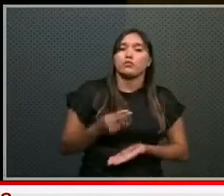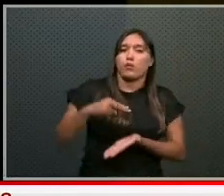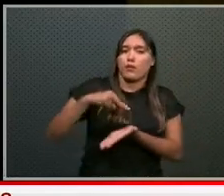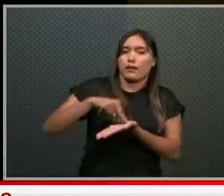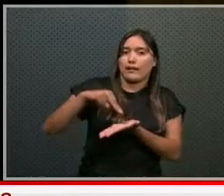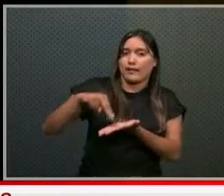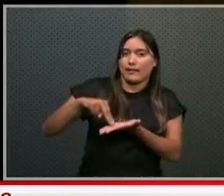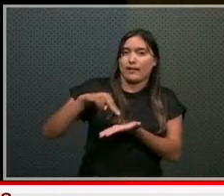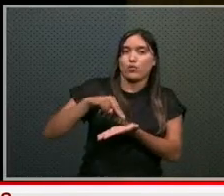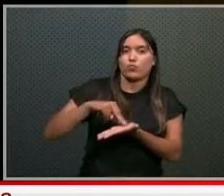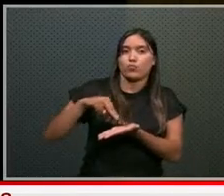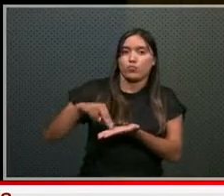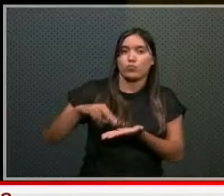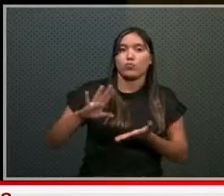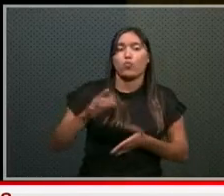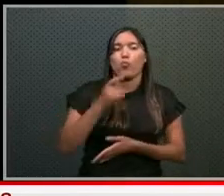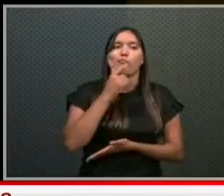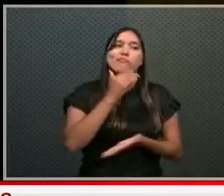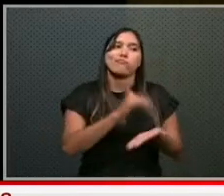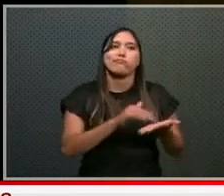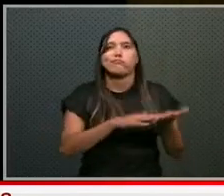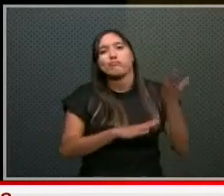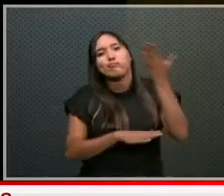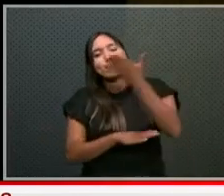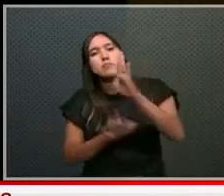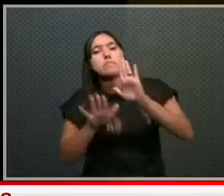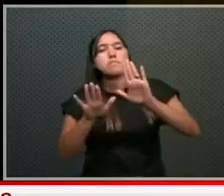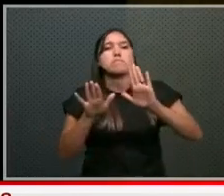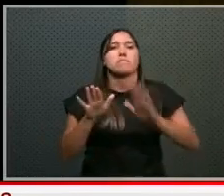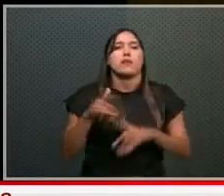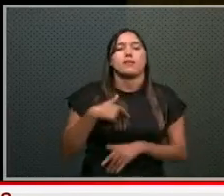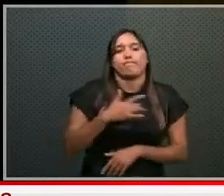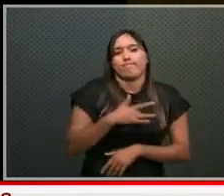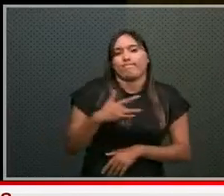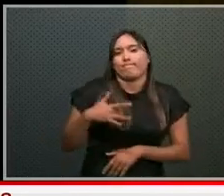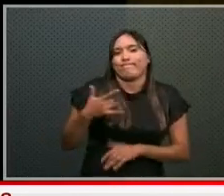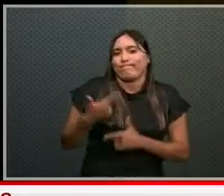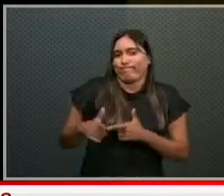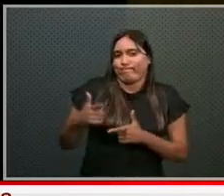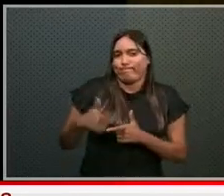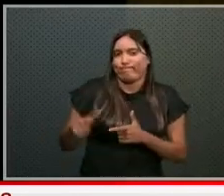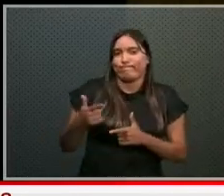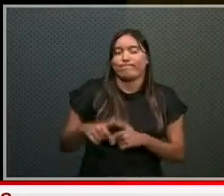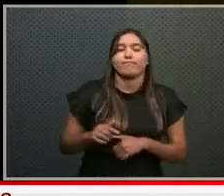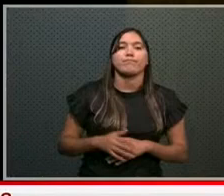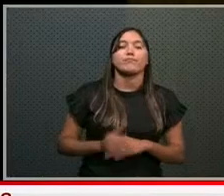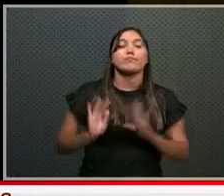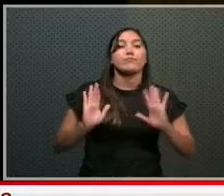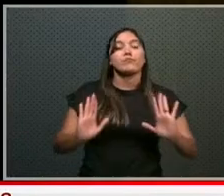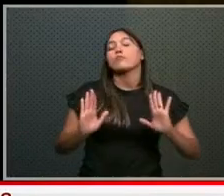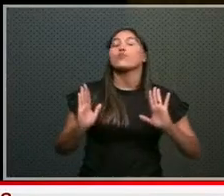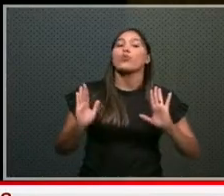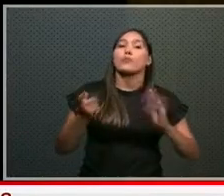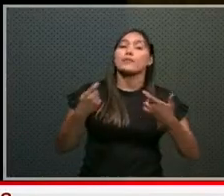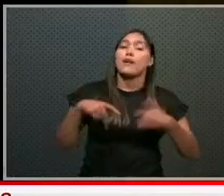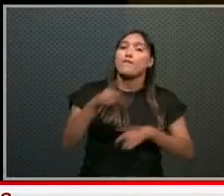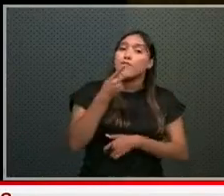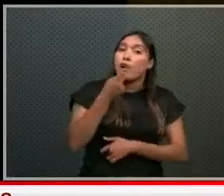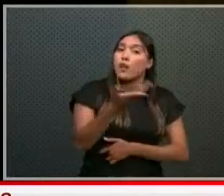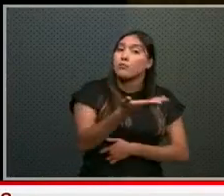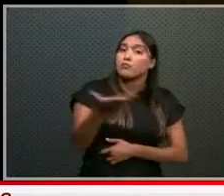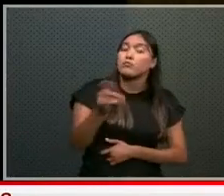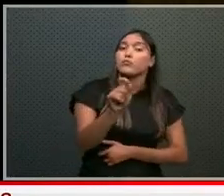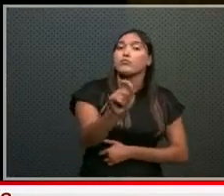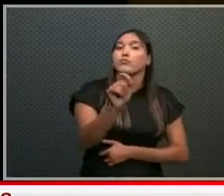inclusive aí nossa secretário Giovani deveria estar lá passou um problema de saúde em Brasília destacar nós estamos